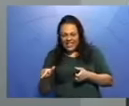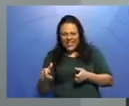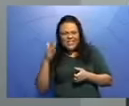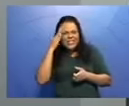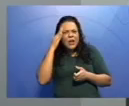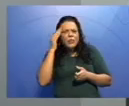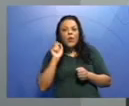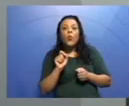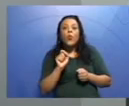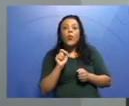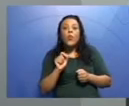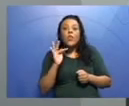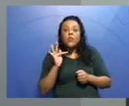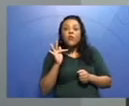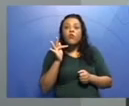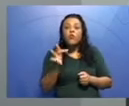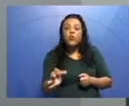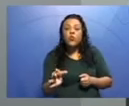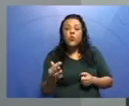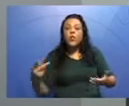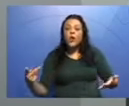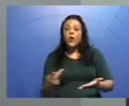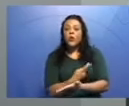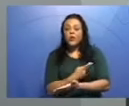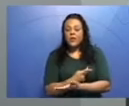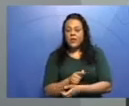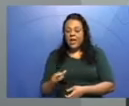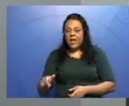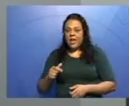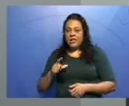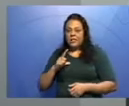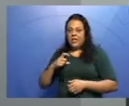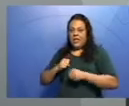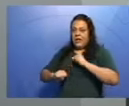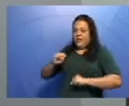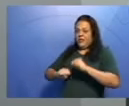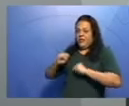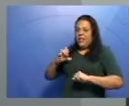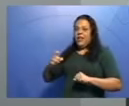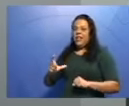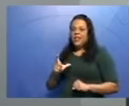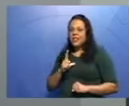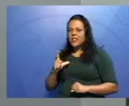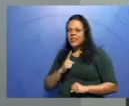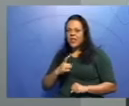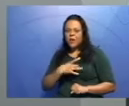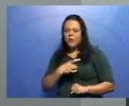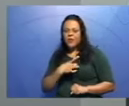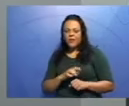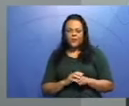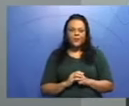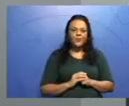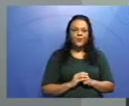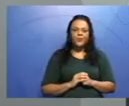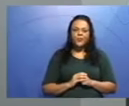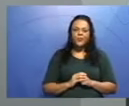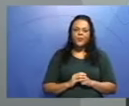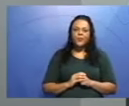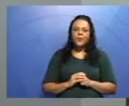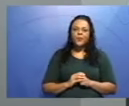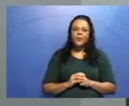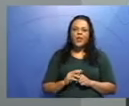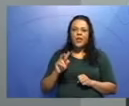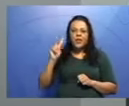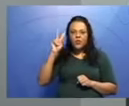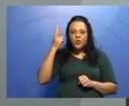realmente o anseio dela, a sua cautela, o seu medo. E aí a narrativa para aqui, nessa primeira parte